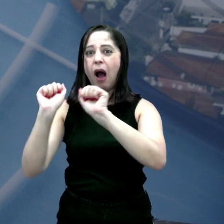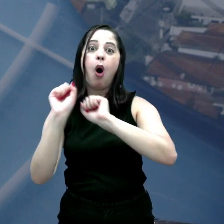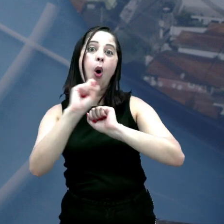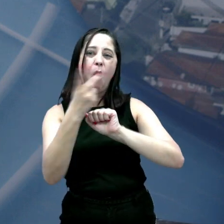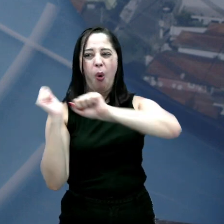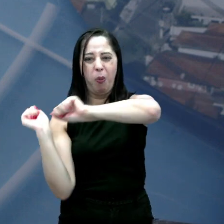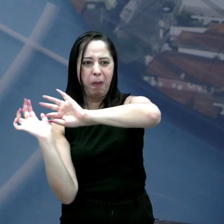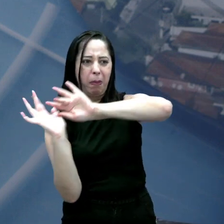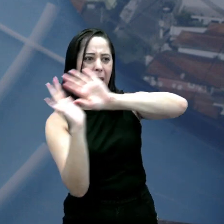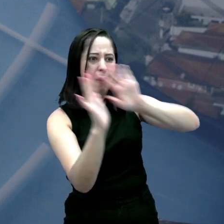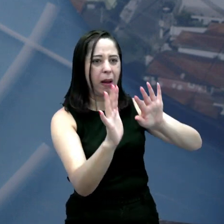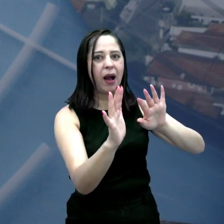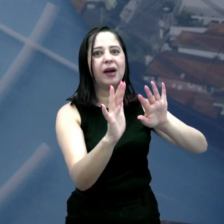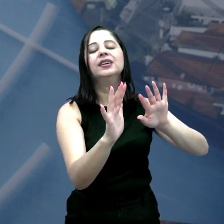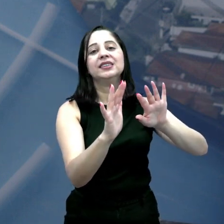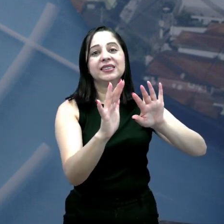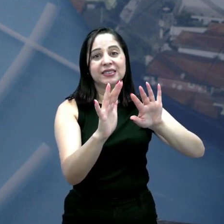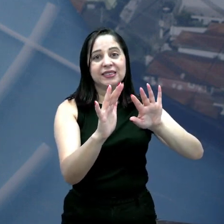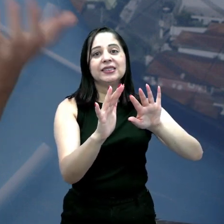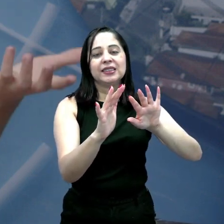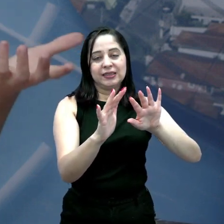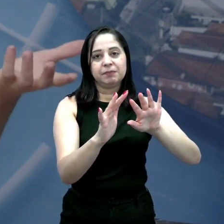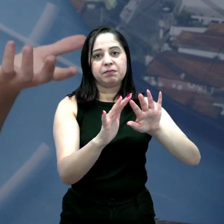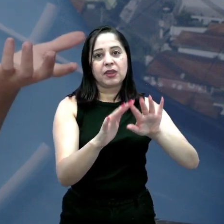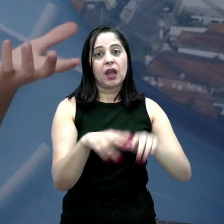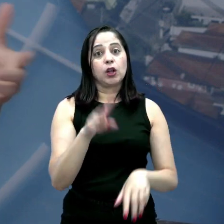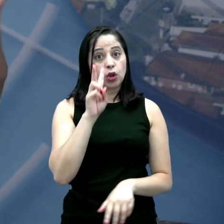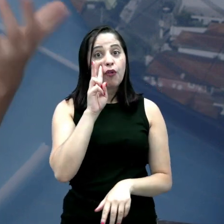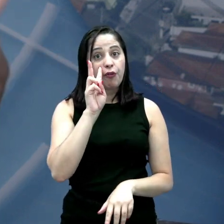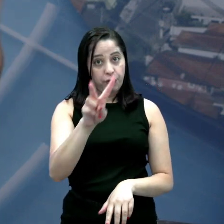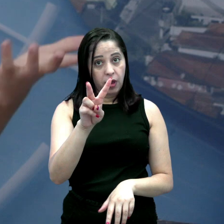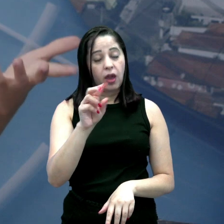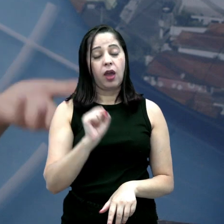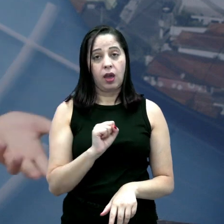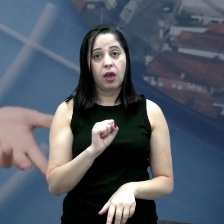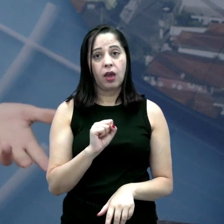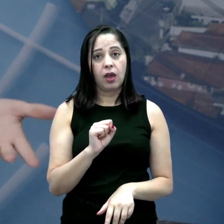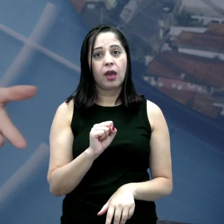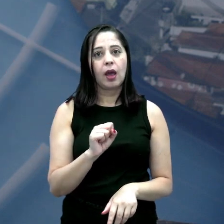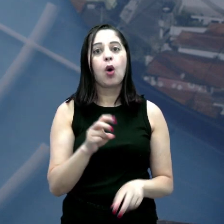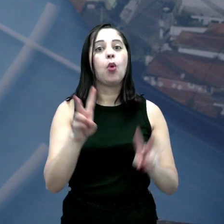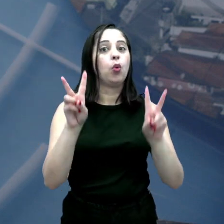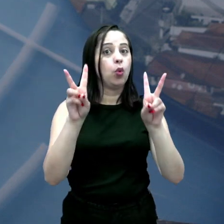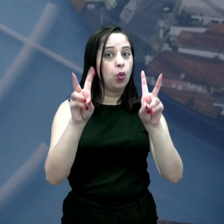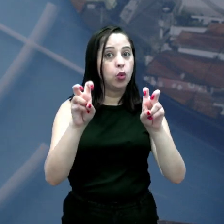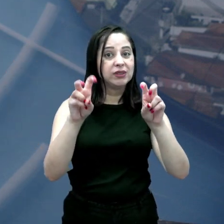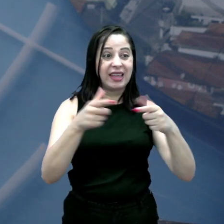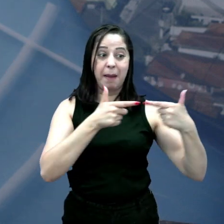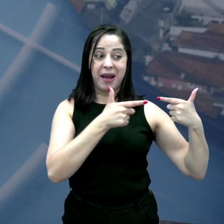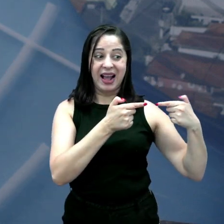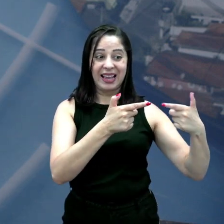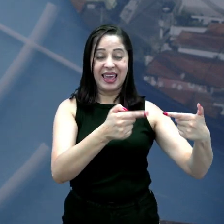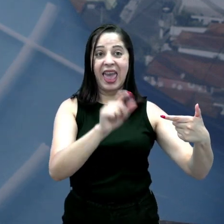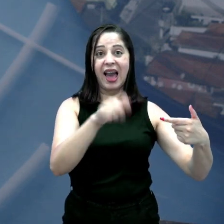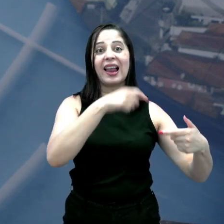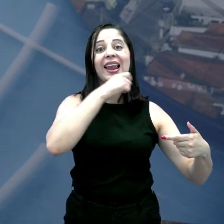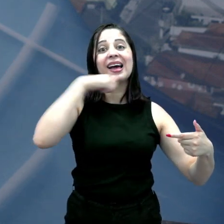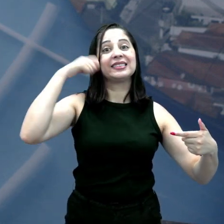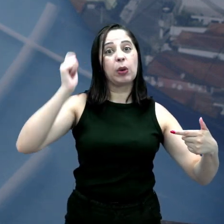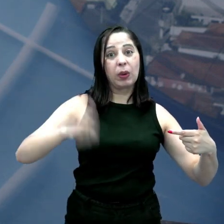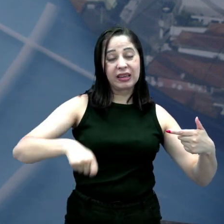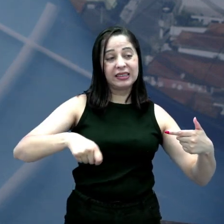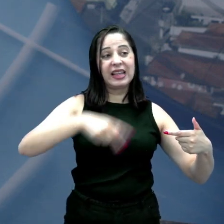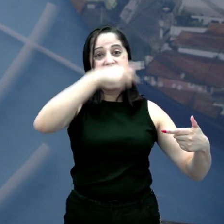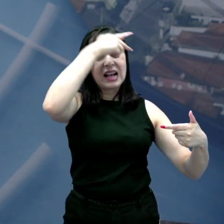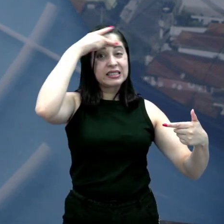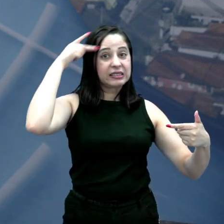reforço, de uma forma forçada, né? A gente acompanha ainda, né, a questão da guerra na Ucrânia, né? Muitas pessoas